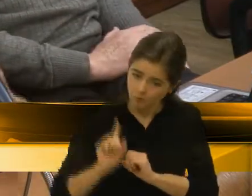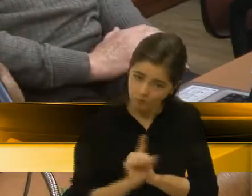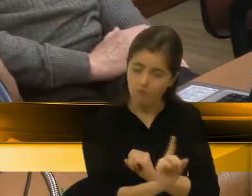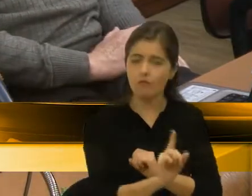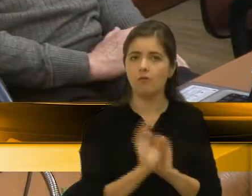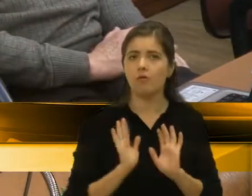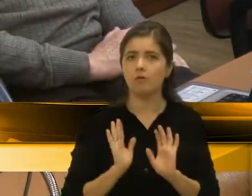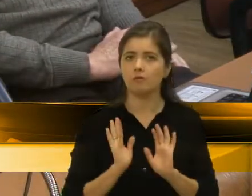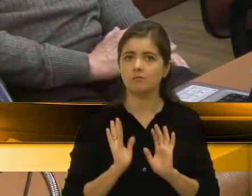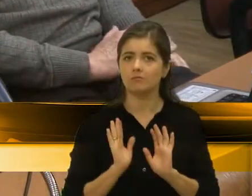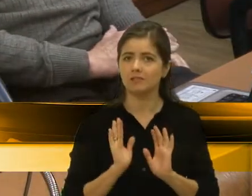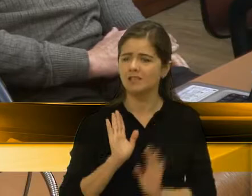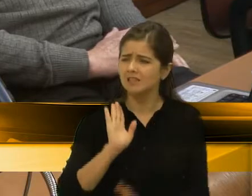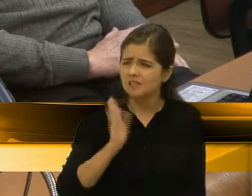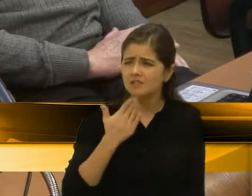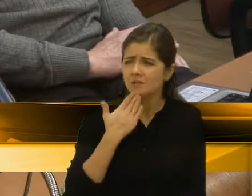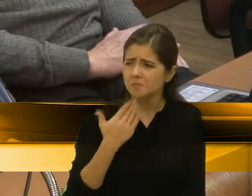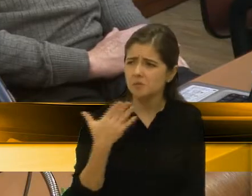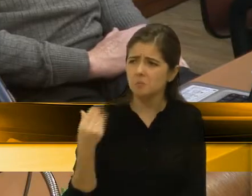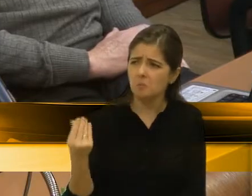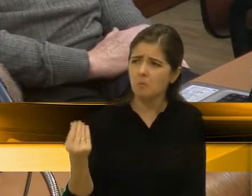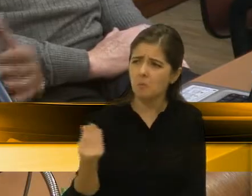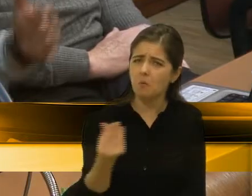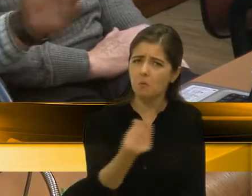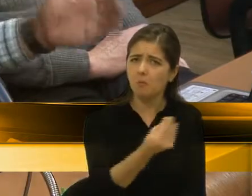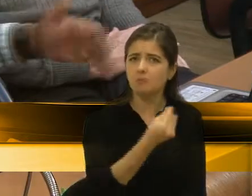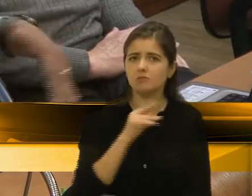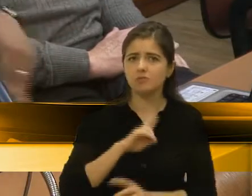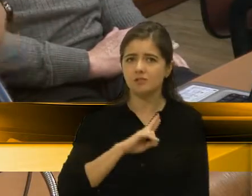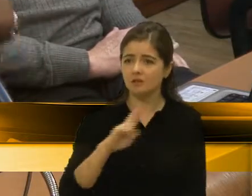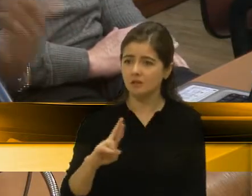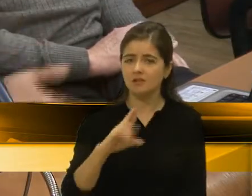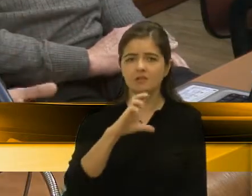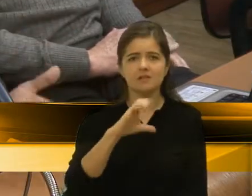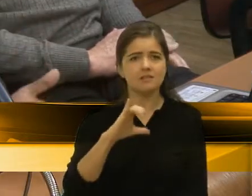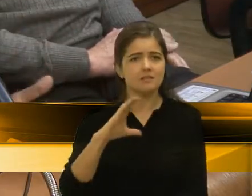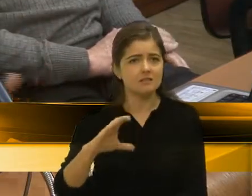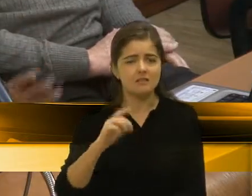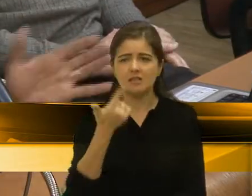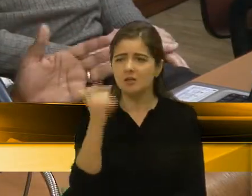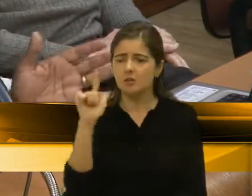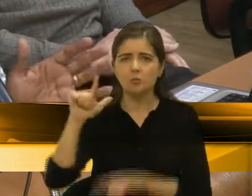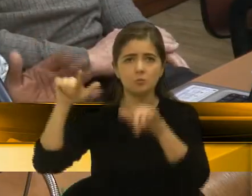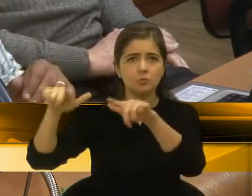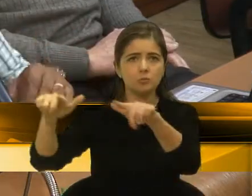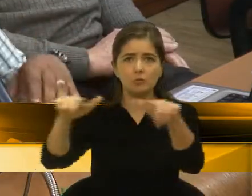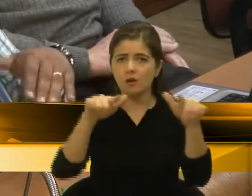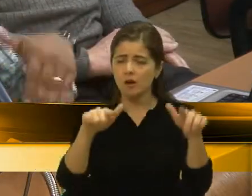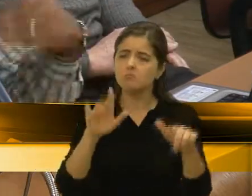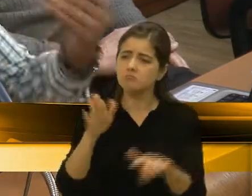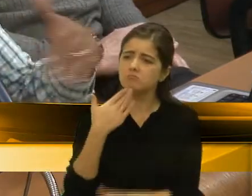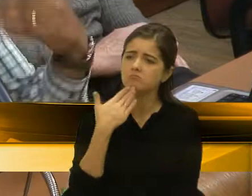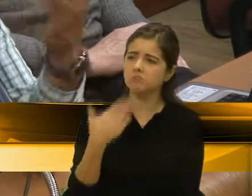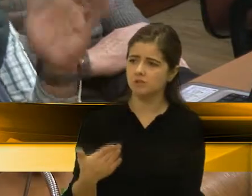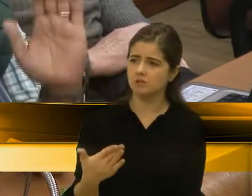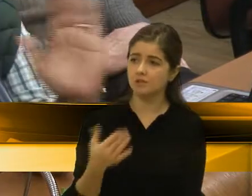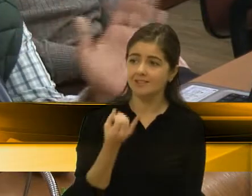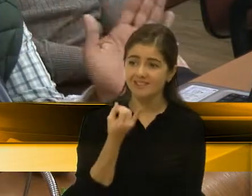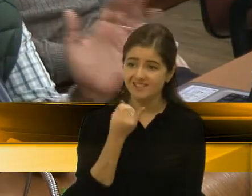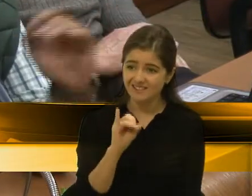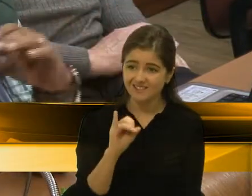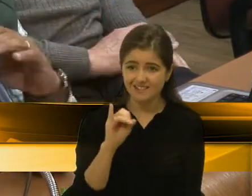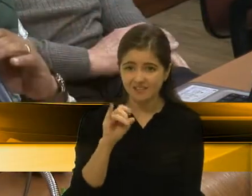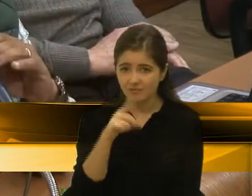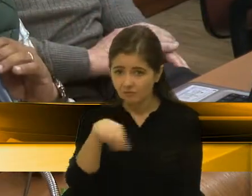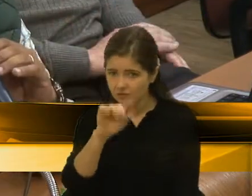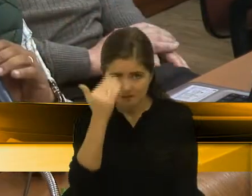para lá. Então, eu já pedi várias representações. Assim como na SIC e tantos outros locais que eu tenho interesse de ir. Foi nesse sentido que eu quis dizer. Se houve algum outro